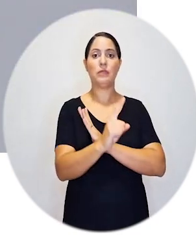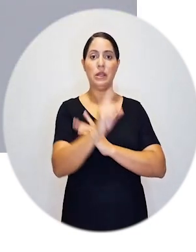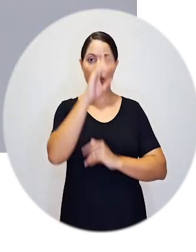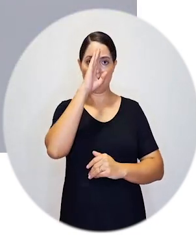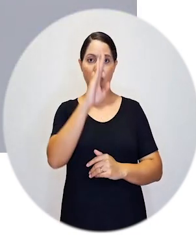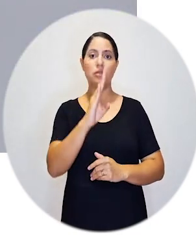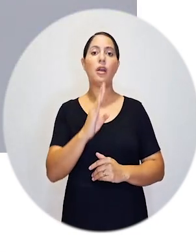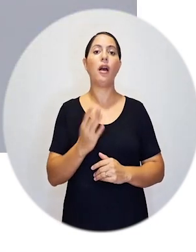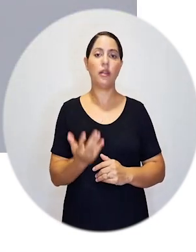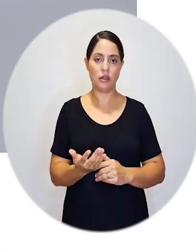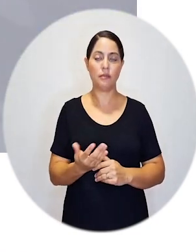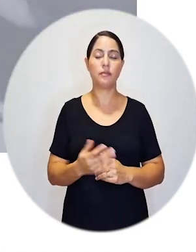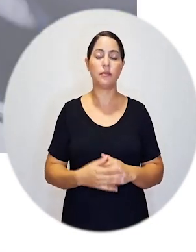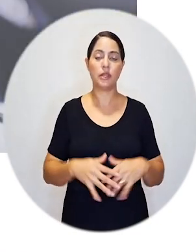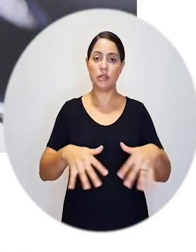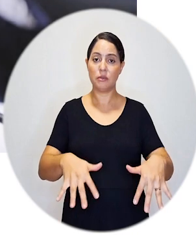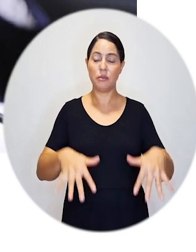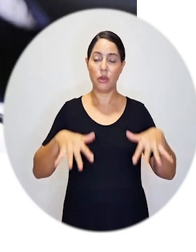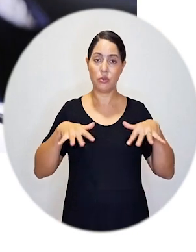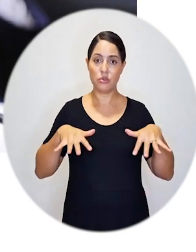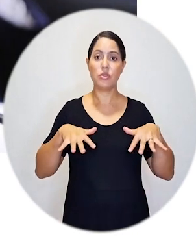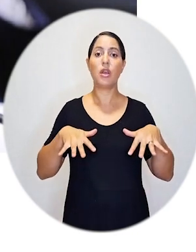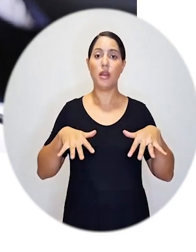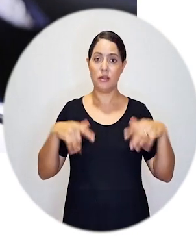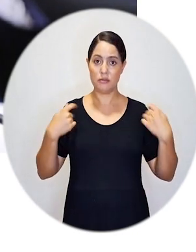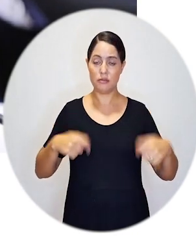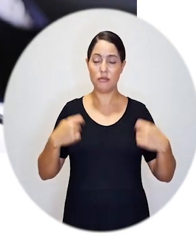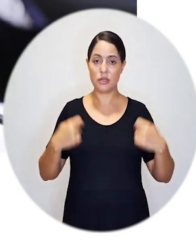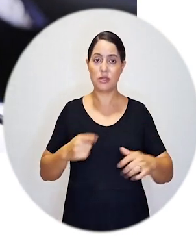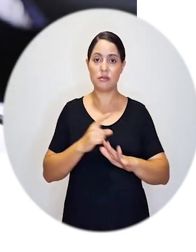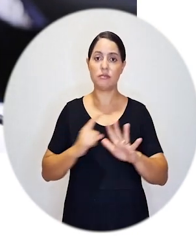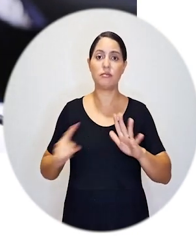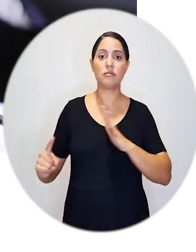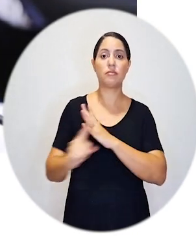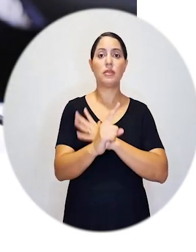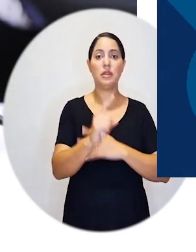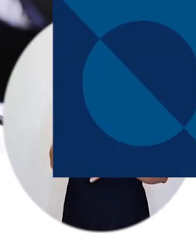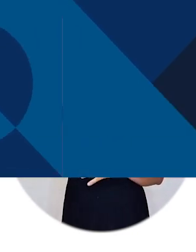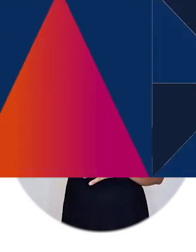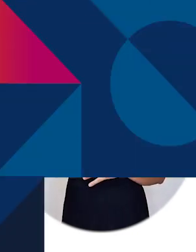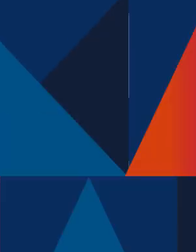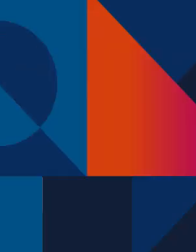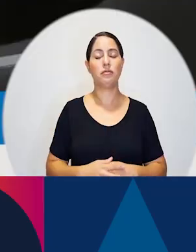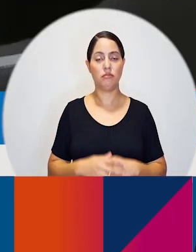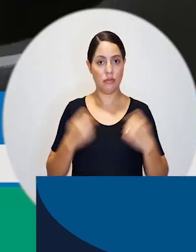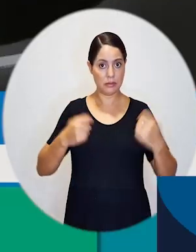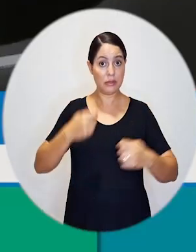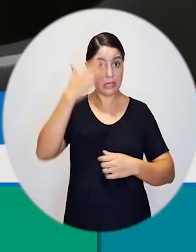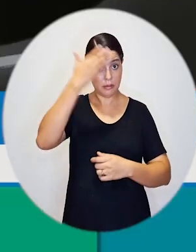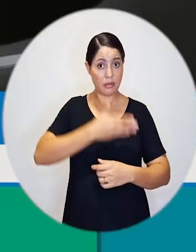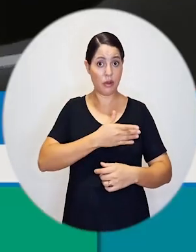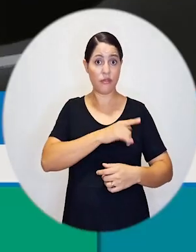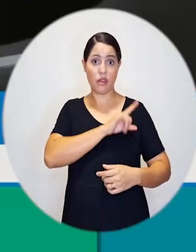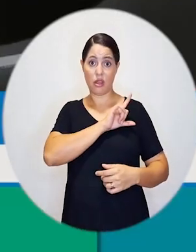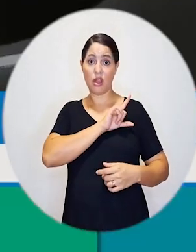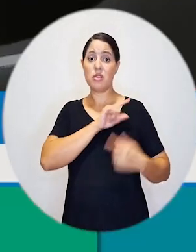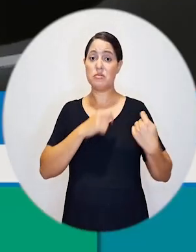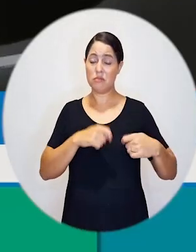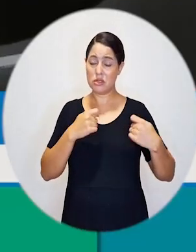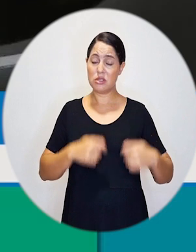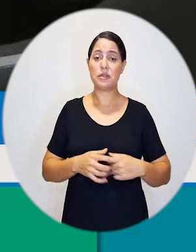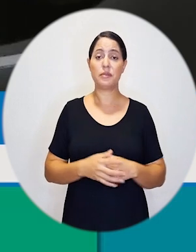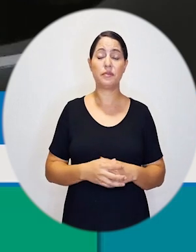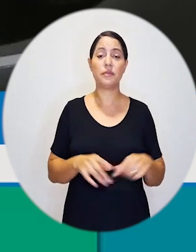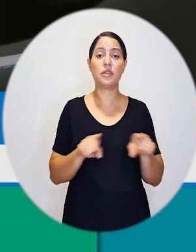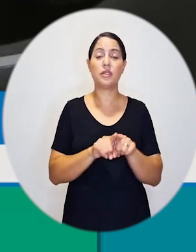das audiências a serem realizadas a cada dia, mediante comprovação de sua condição. 4. Adotante ou que der à